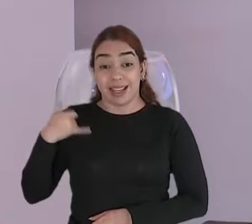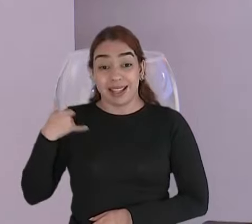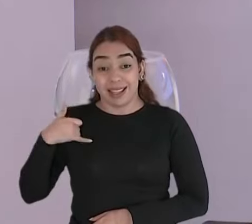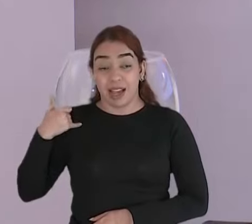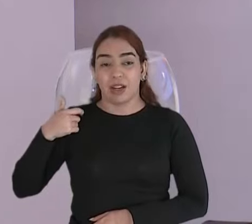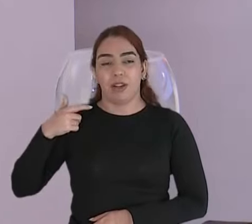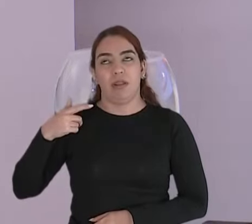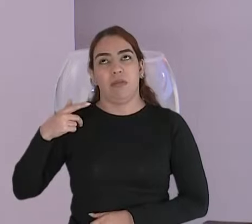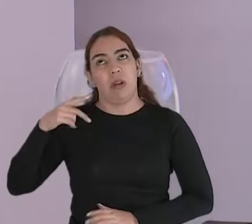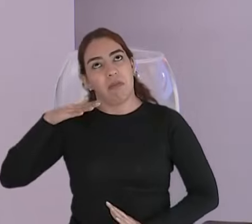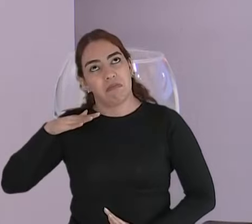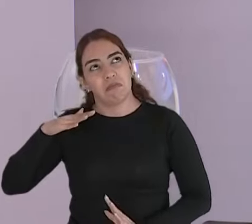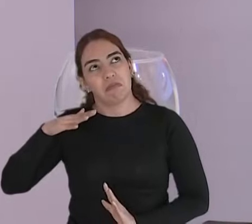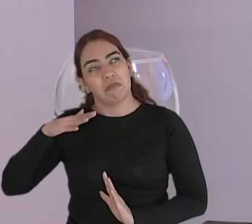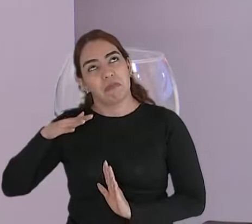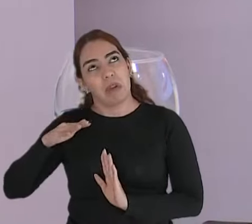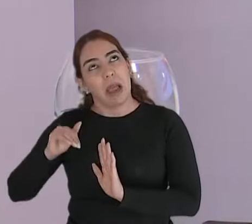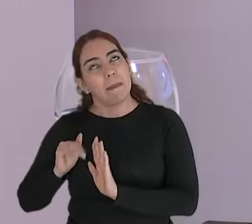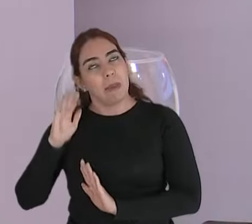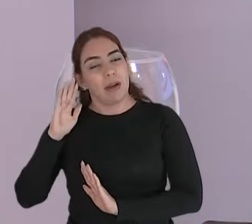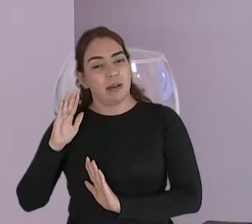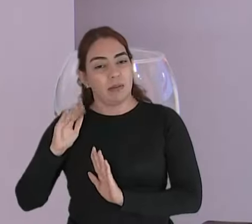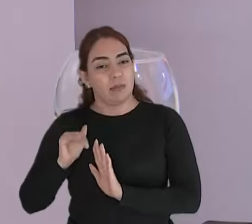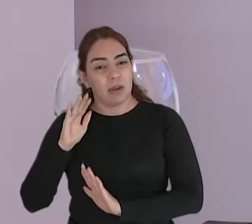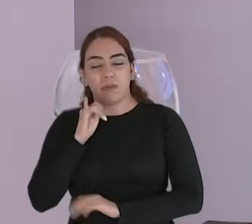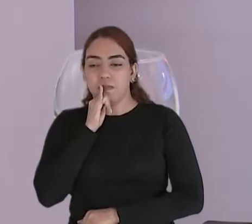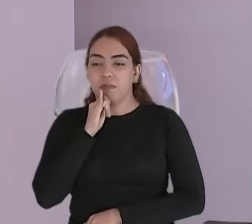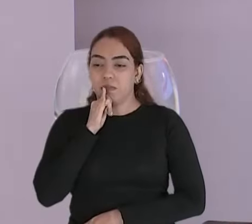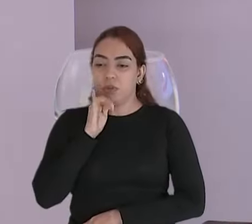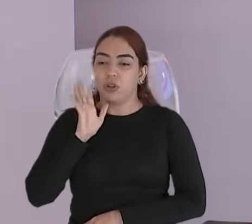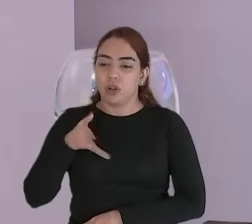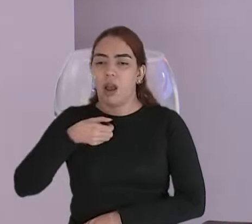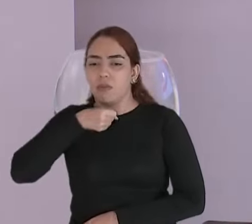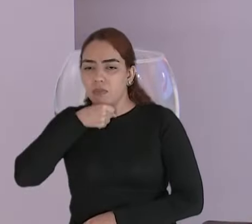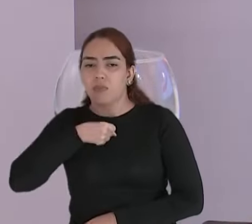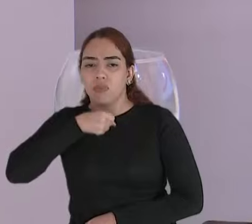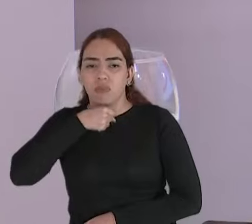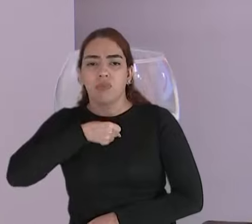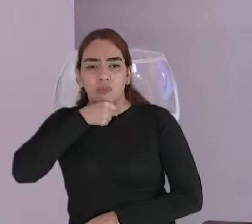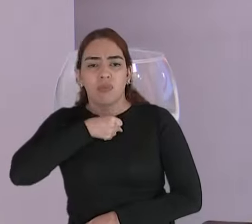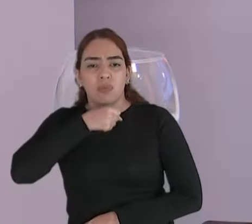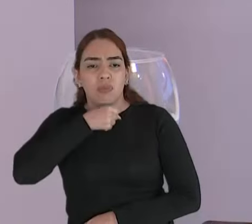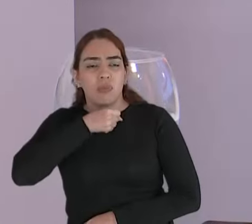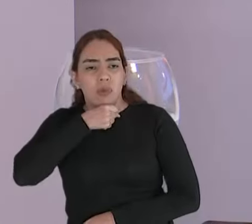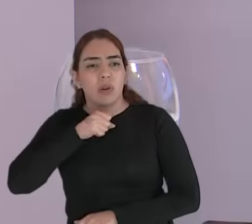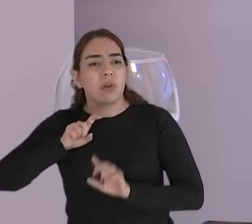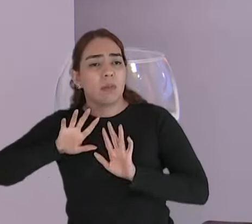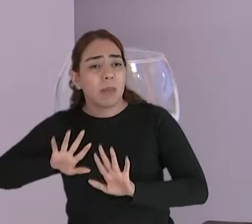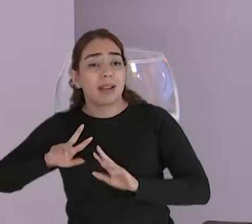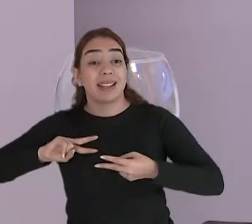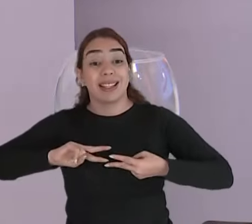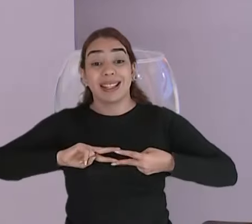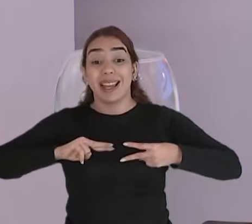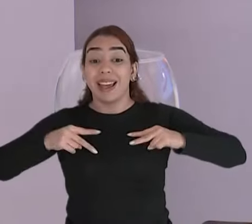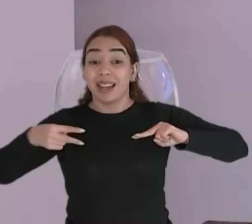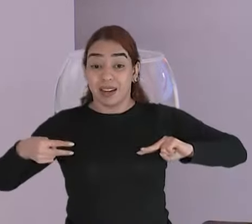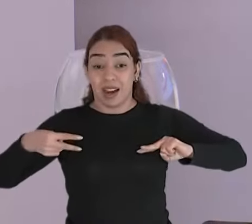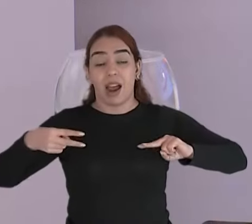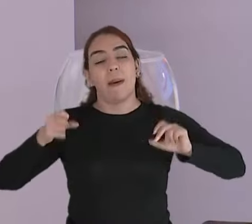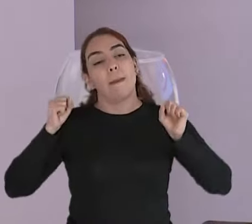mais. Então, à medida que ele vai ficando mais velho, a chance de mutações vão sendo maior.